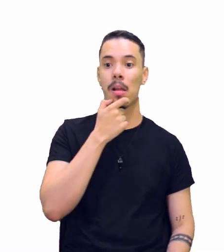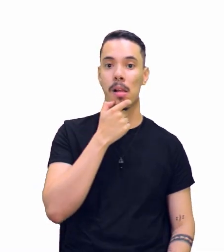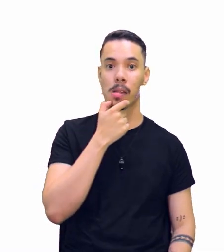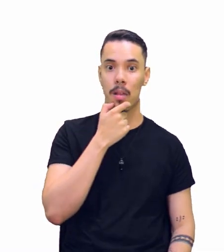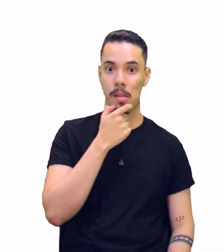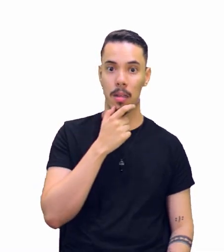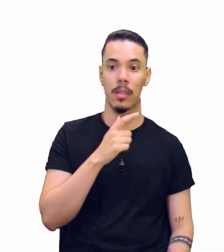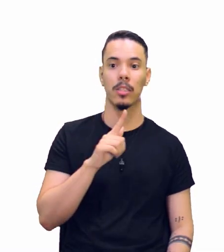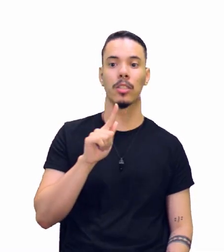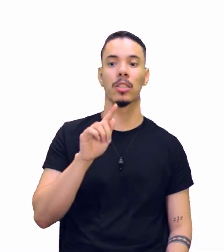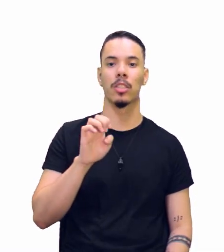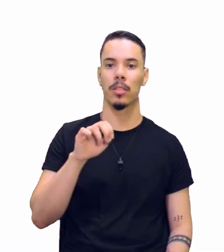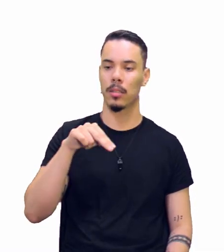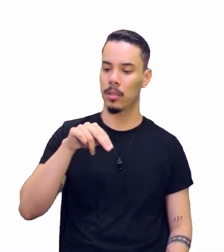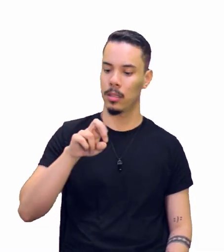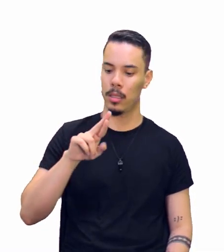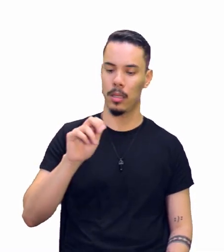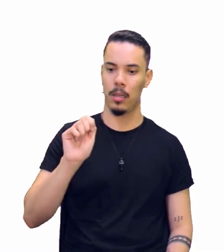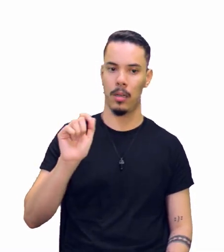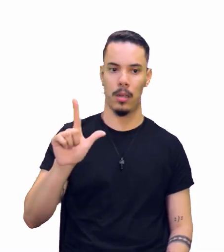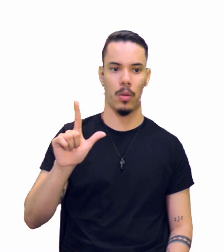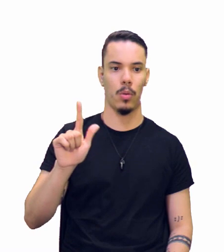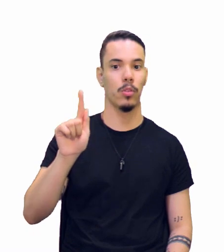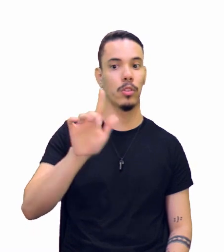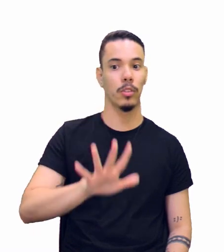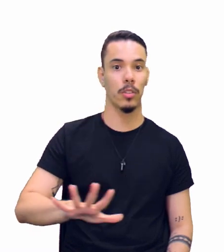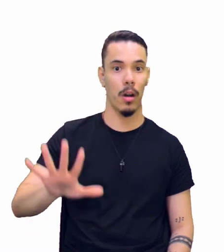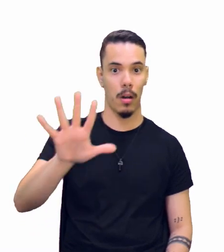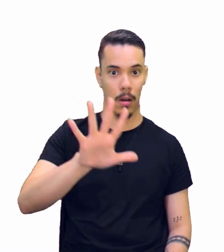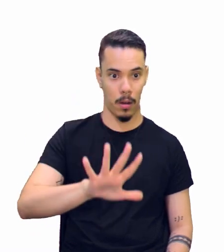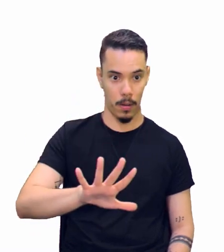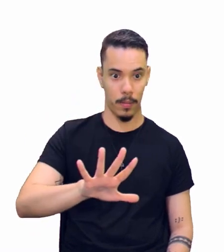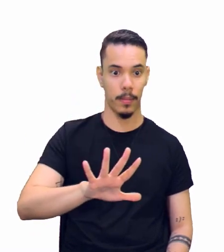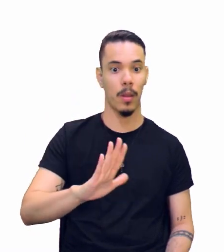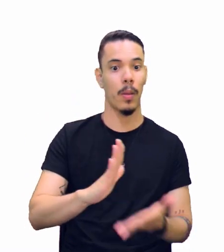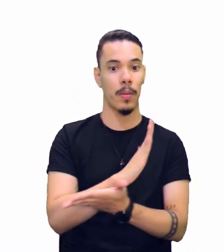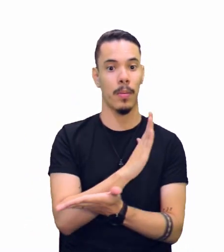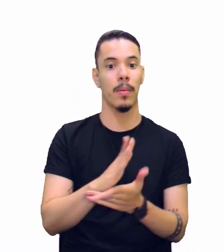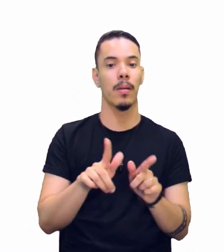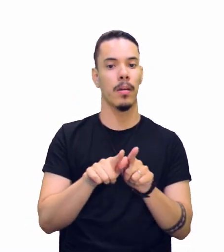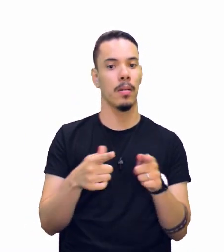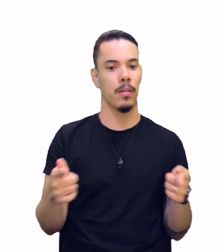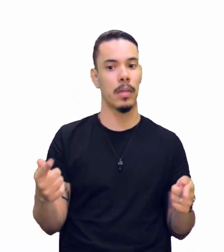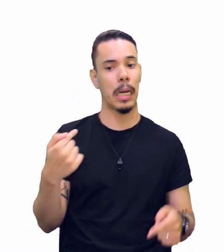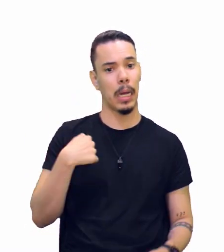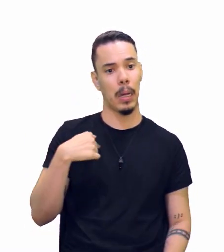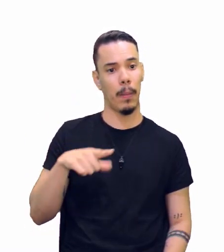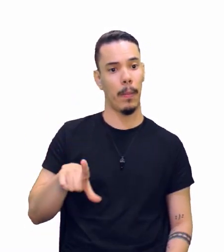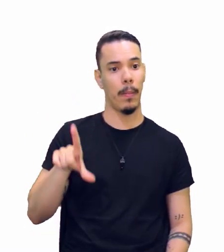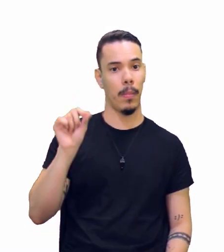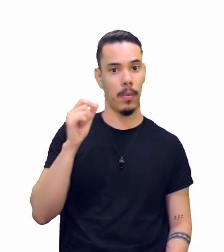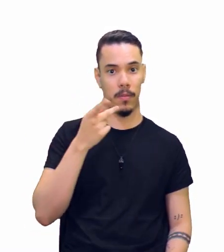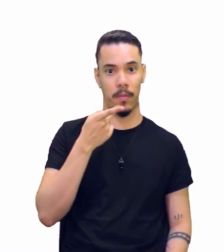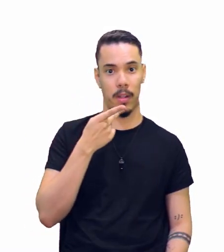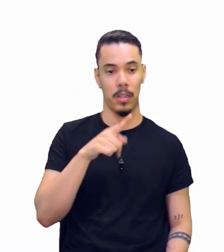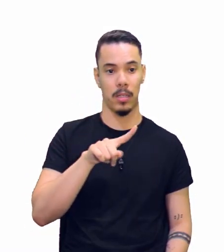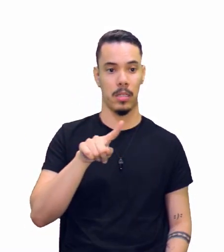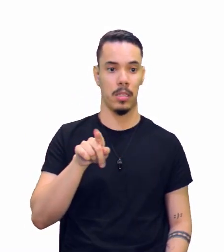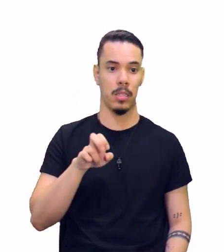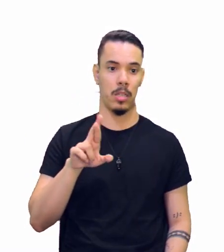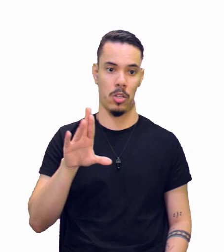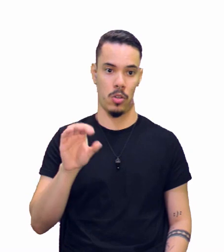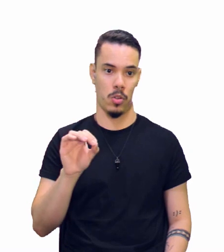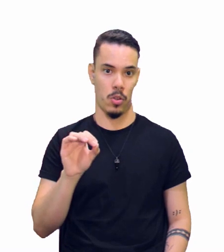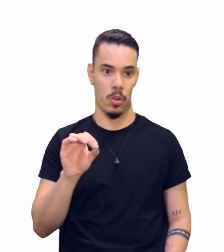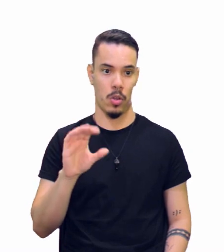general conditional, que é a condicional geral. Em algumas gramáticas, eu prefiro falar zero conditional, acho melhor, porque